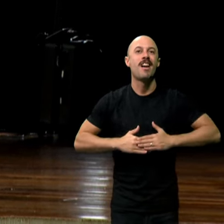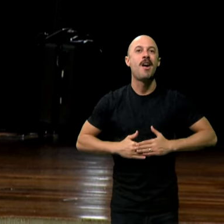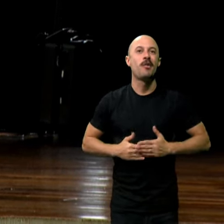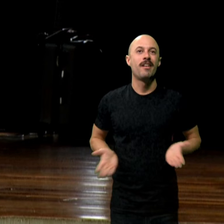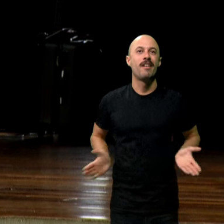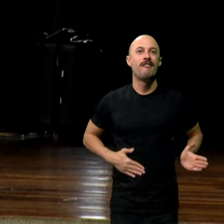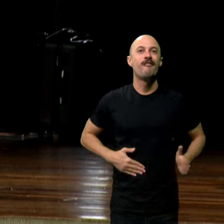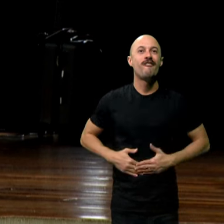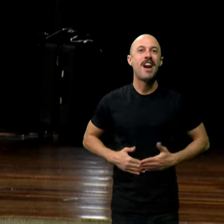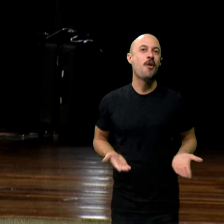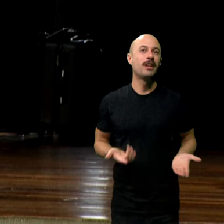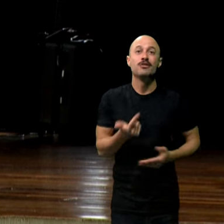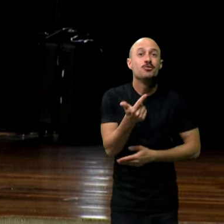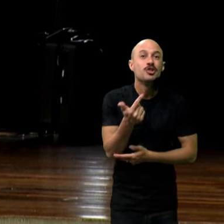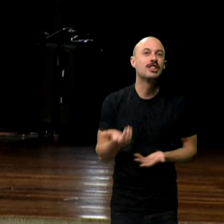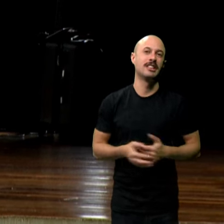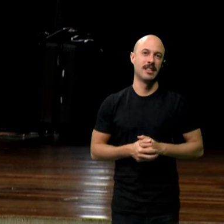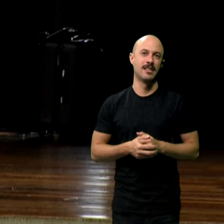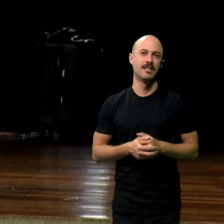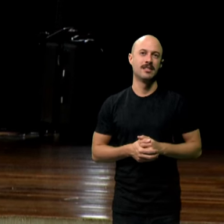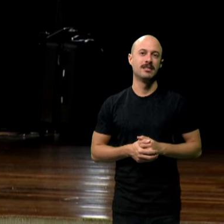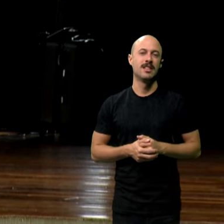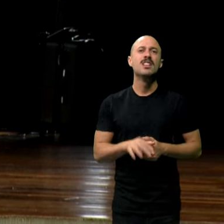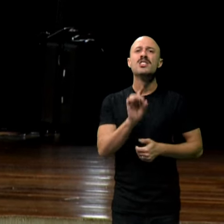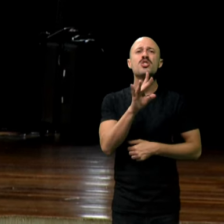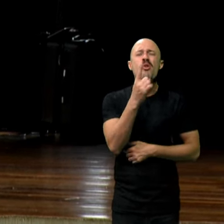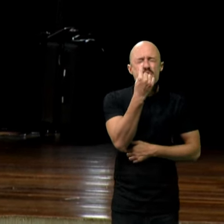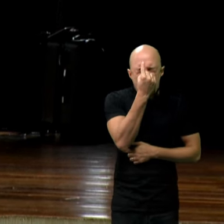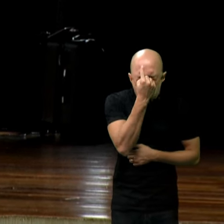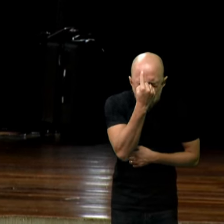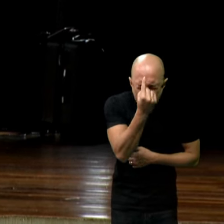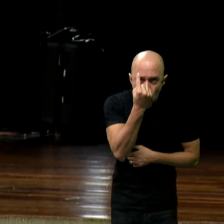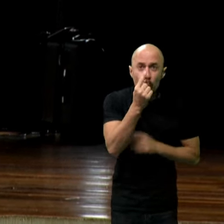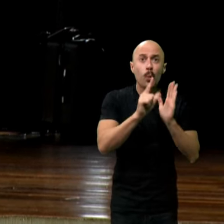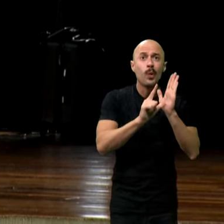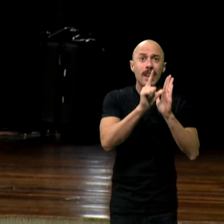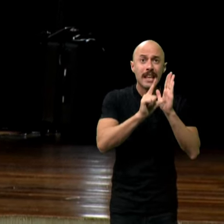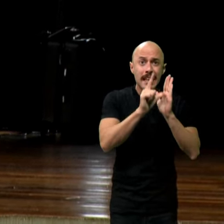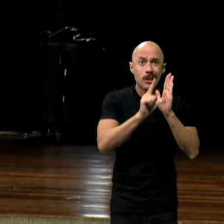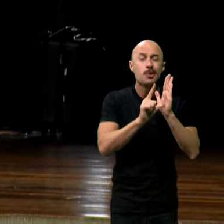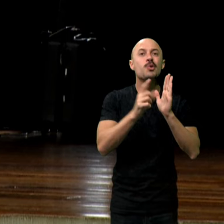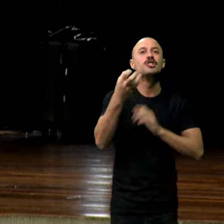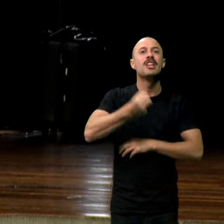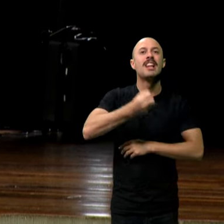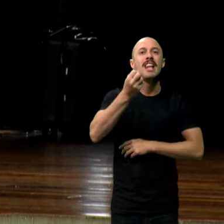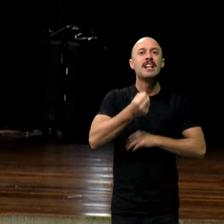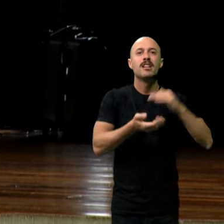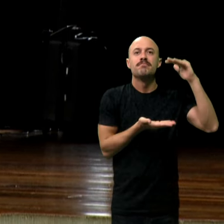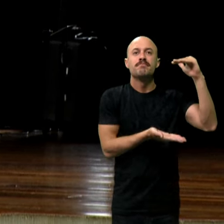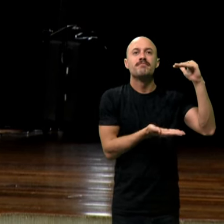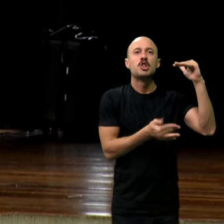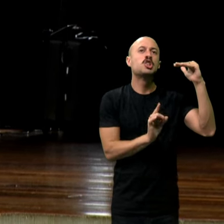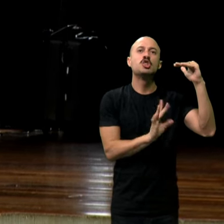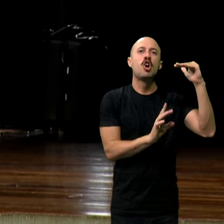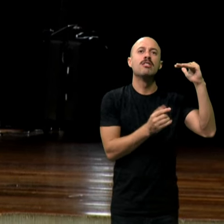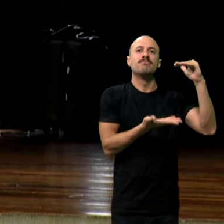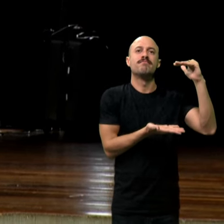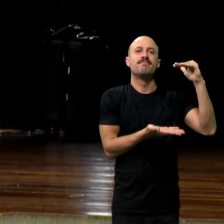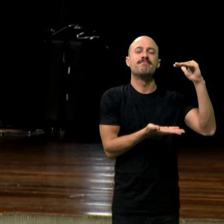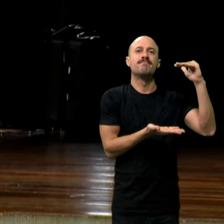Às vezes, nós tínhamos só 1 litro de leite para aquilo. Nada mais. Não havia pão, não havia